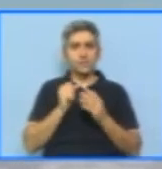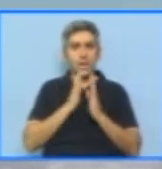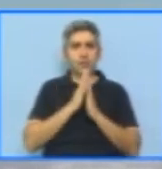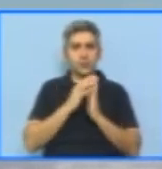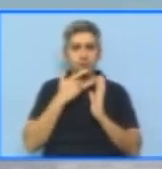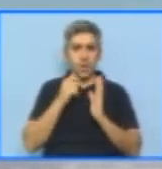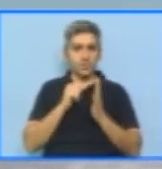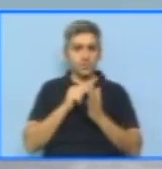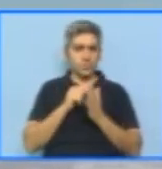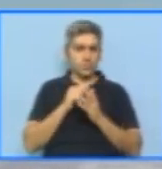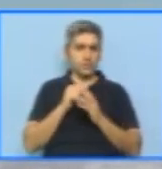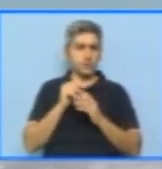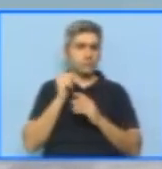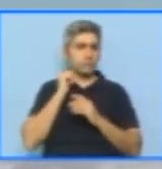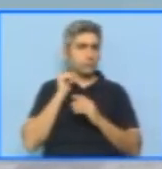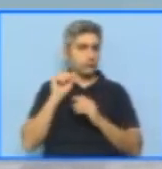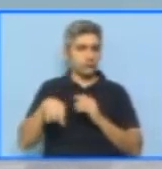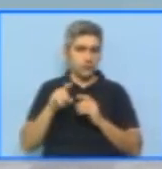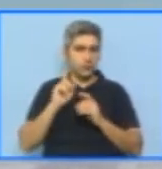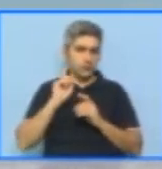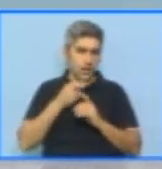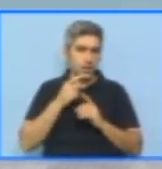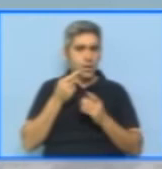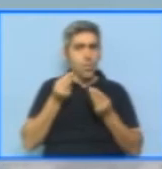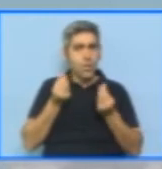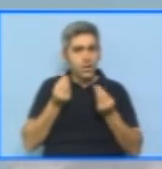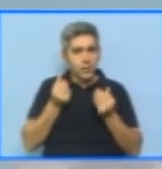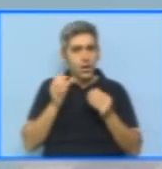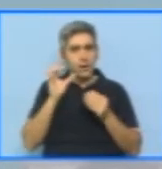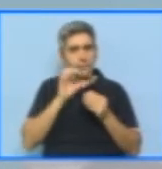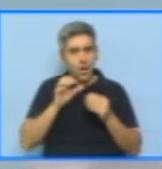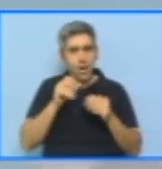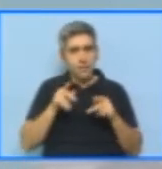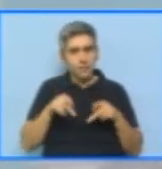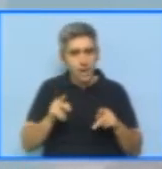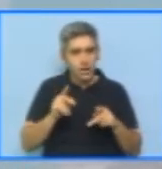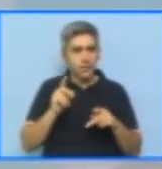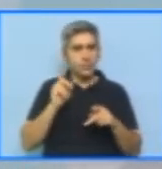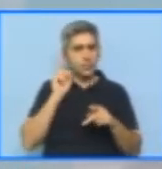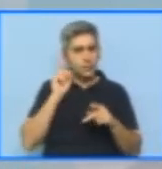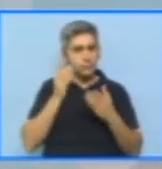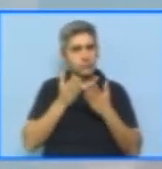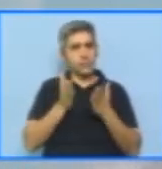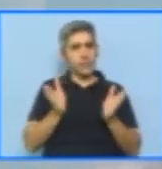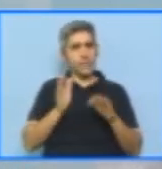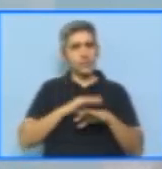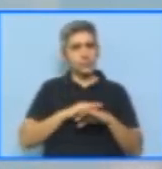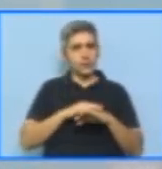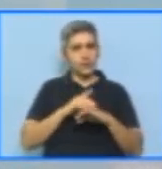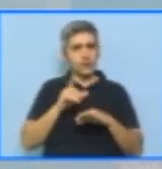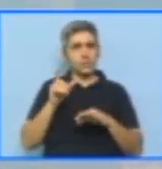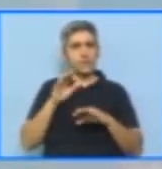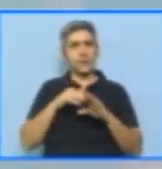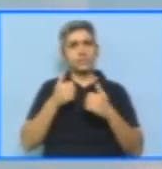Igreja não pode abdicar, não pode ignorar que há mecanismos e há formas de dilatar este testemunho daquilo que faz